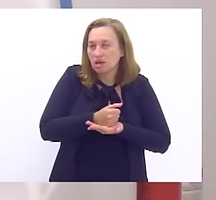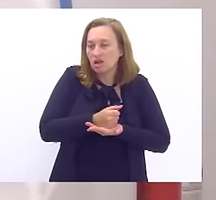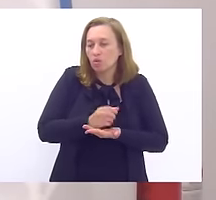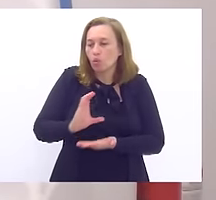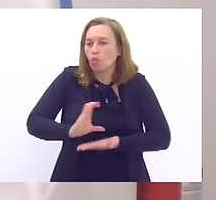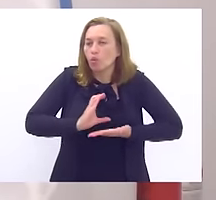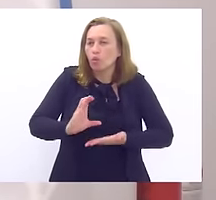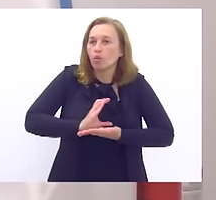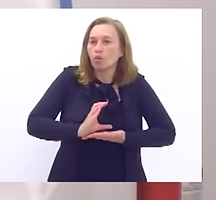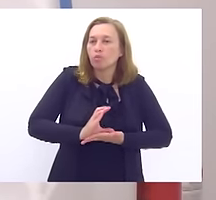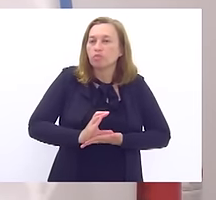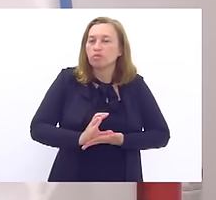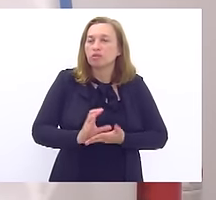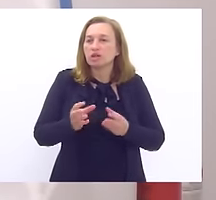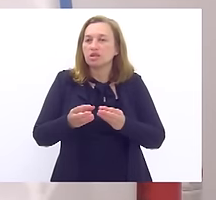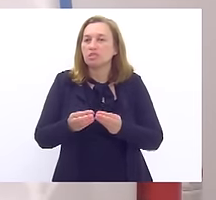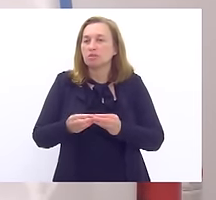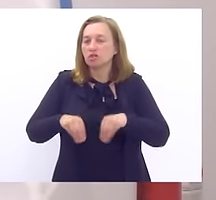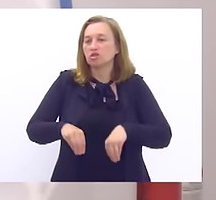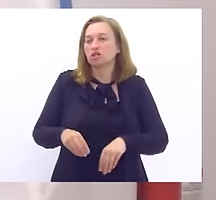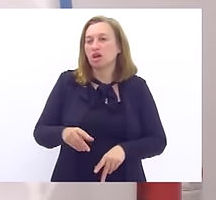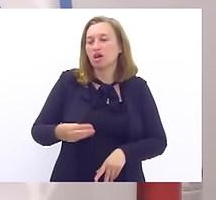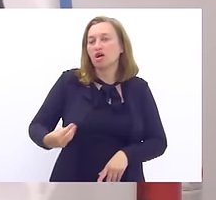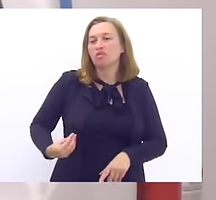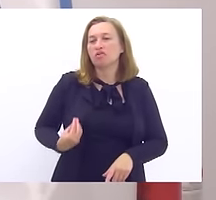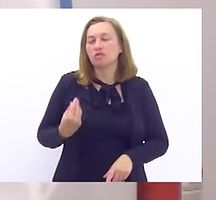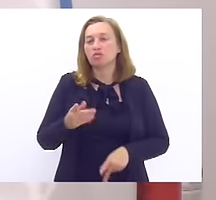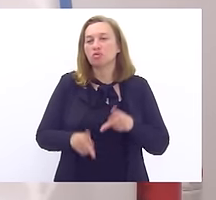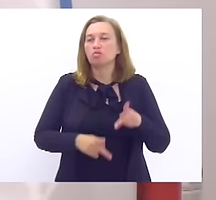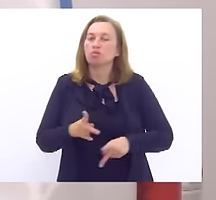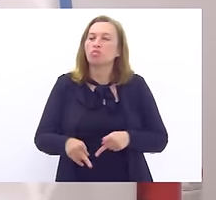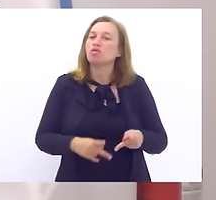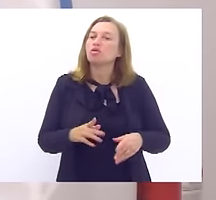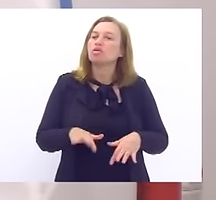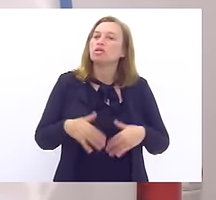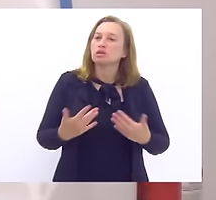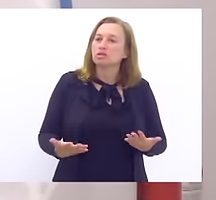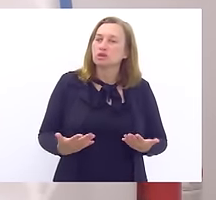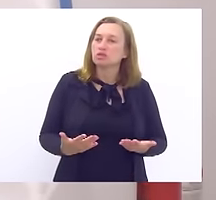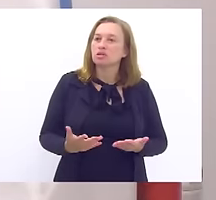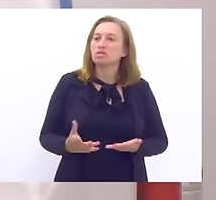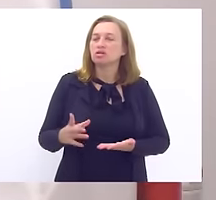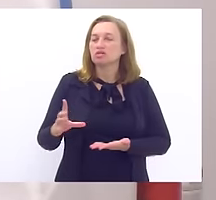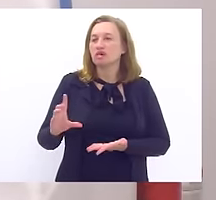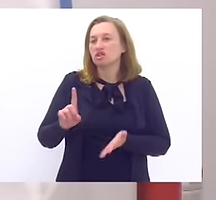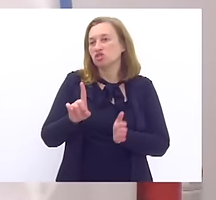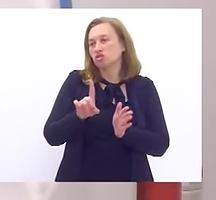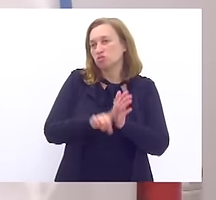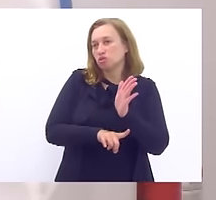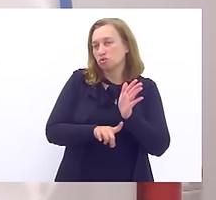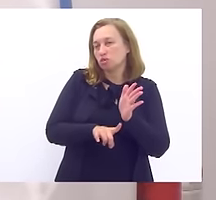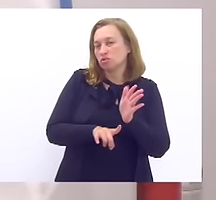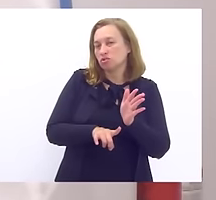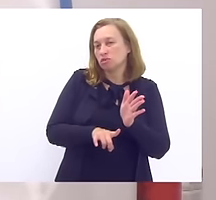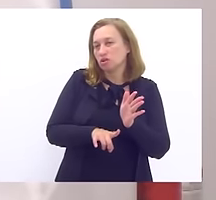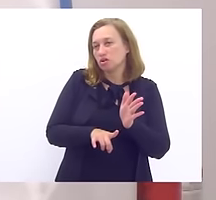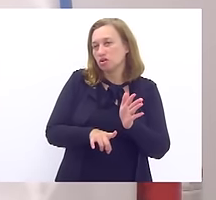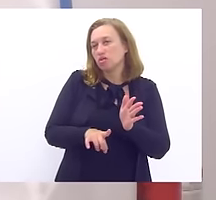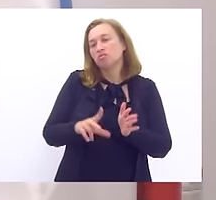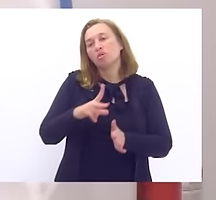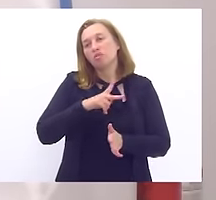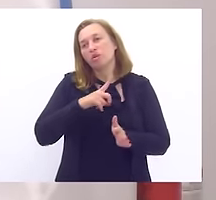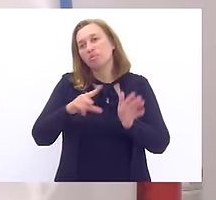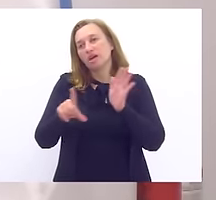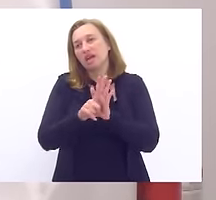buscar coibir o crime claro que por consequência contém uma operação você acaba diminuindo ali é de alguma forma com uma própria